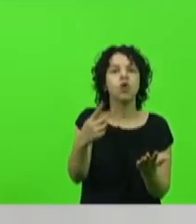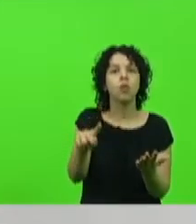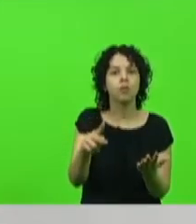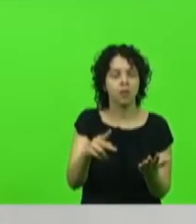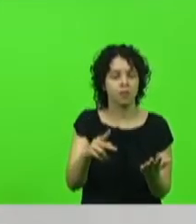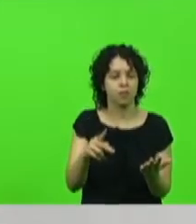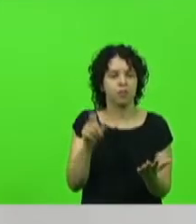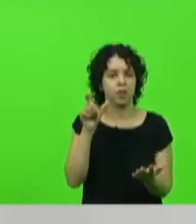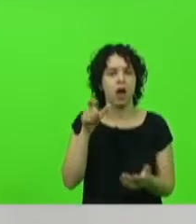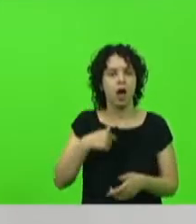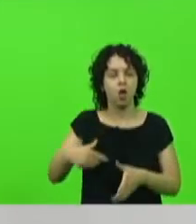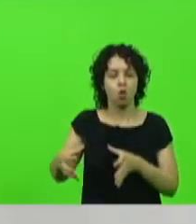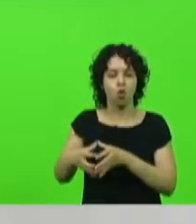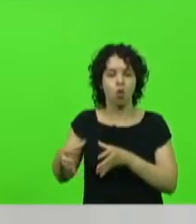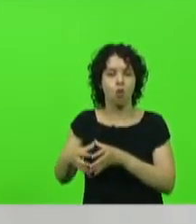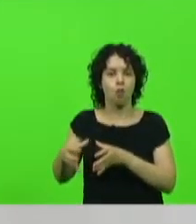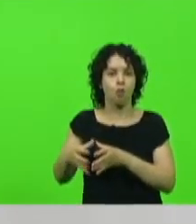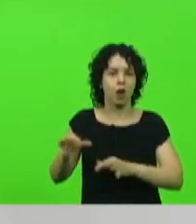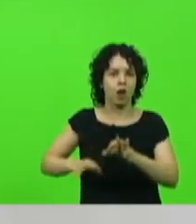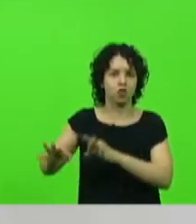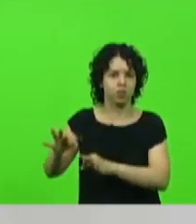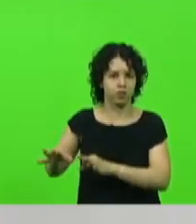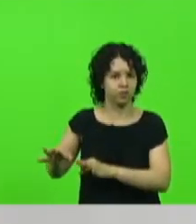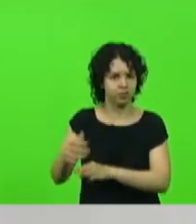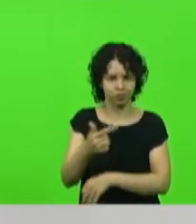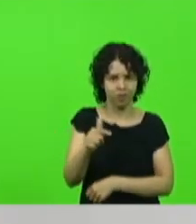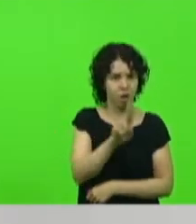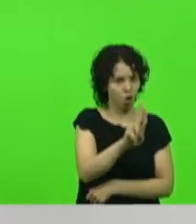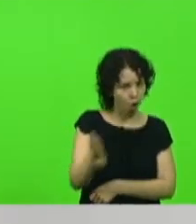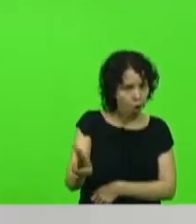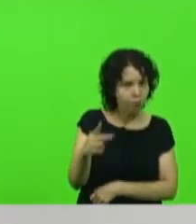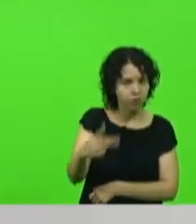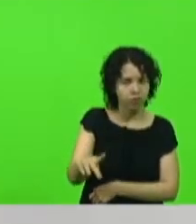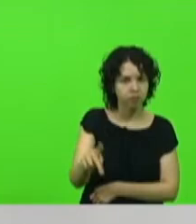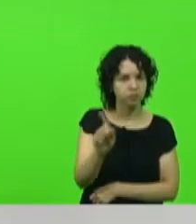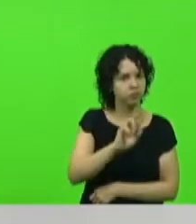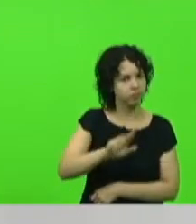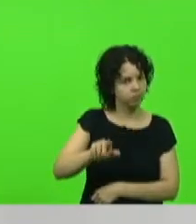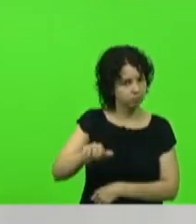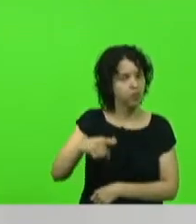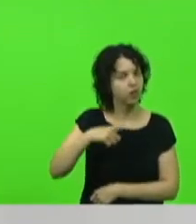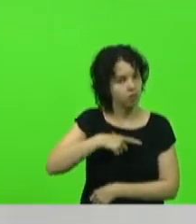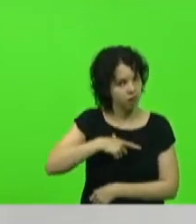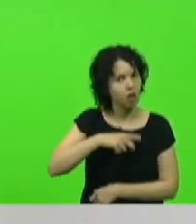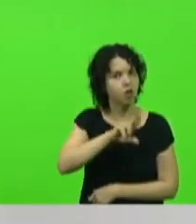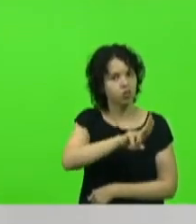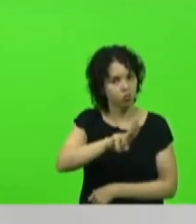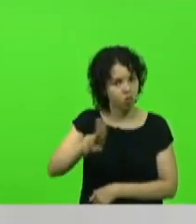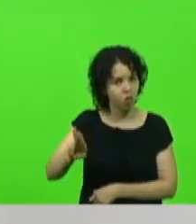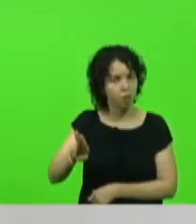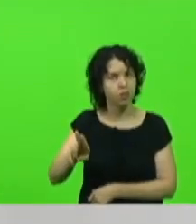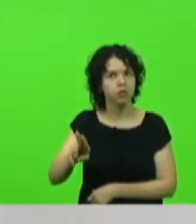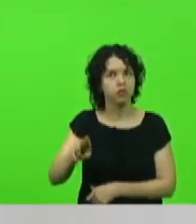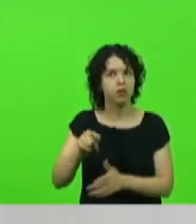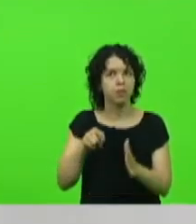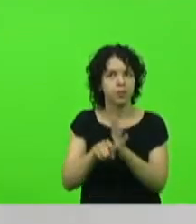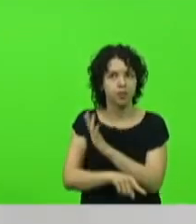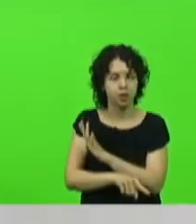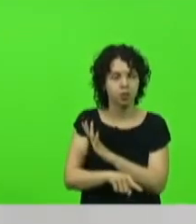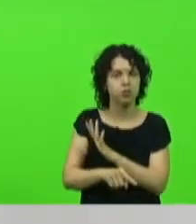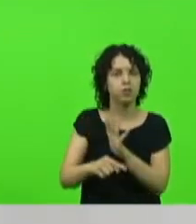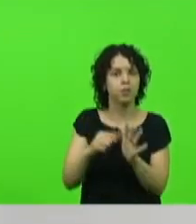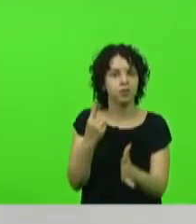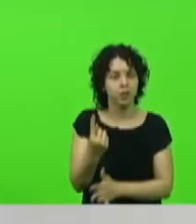do planejamento. Não existe esse cara. O sujeito tem um nome. Então vai a minha primeira pergunta que eu faço à